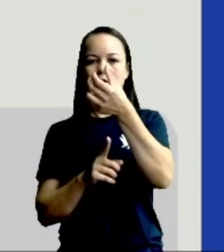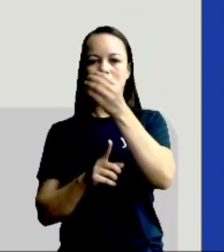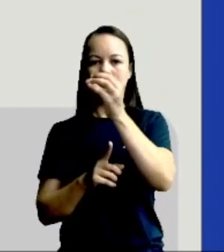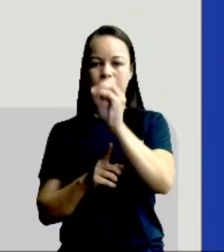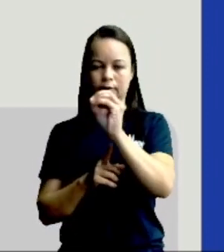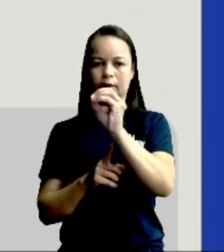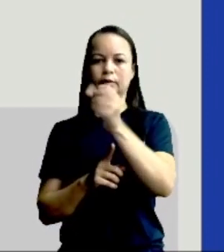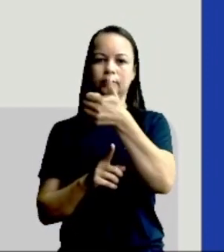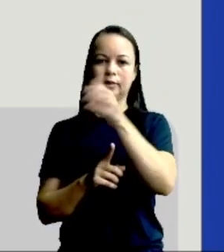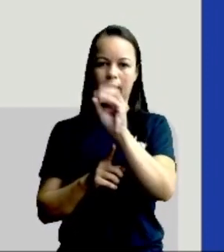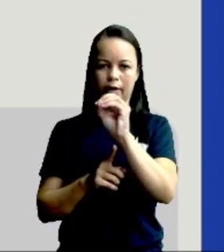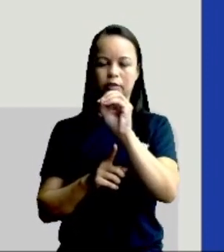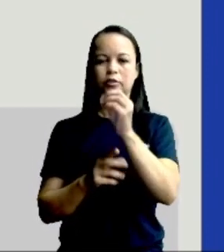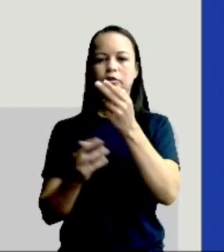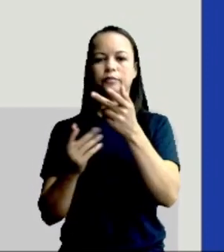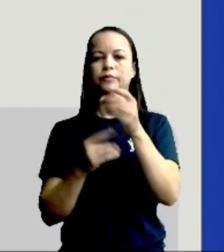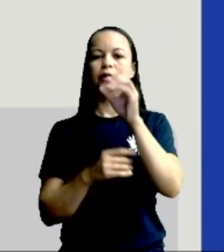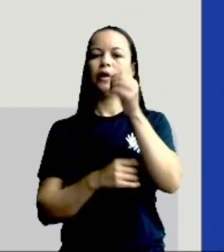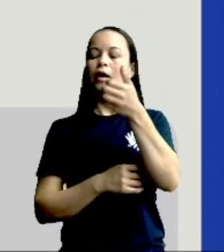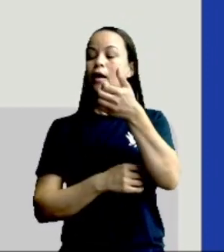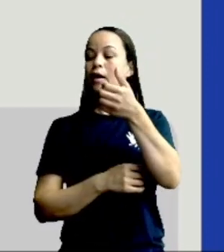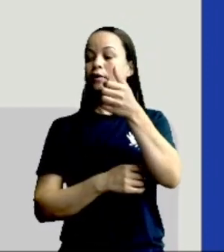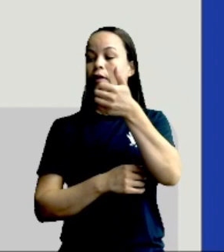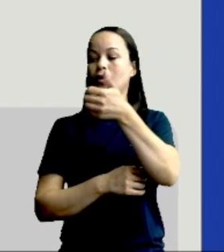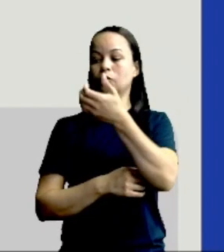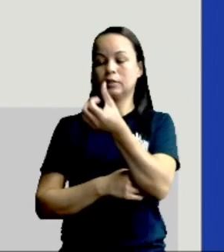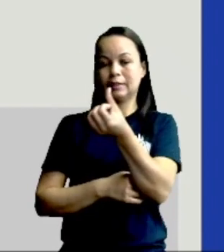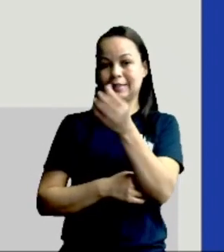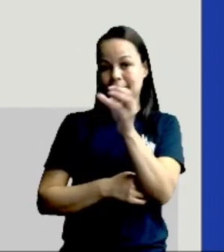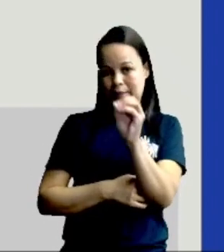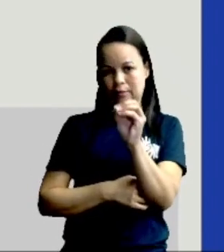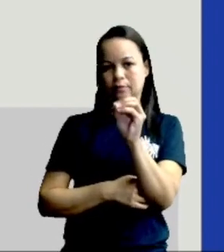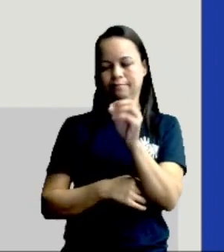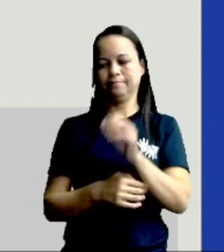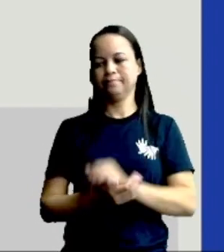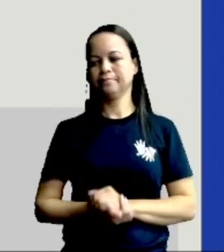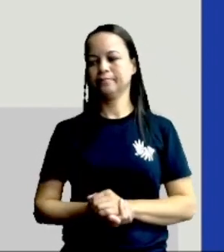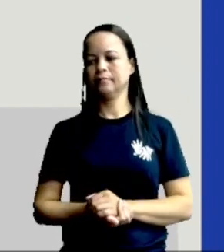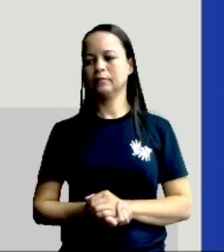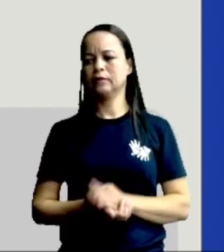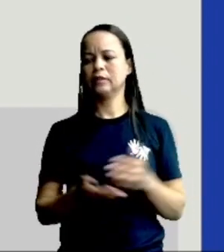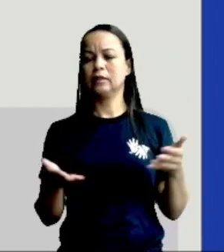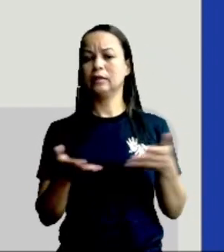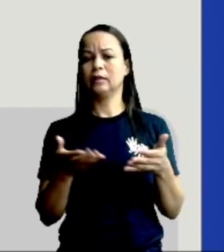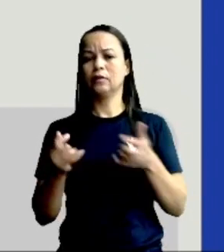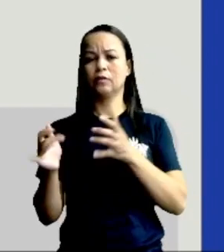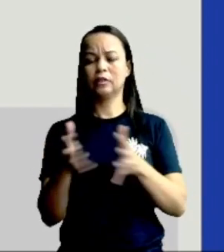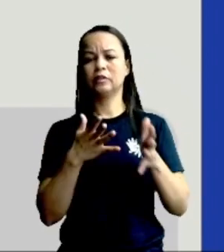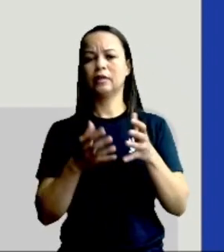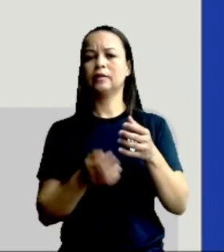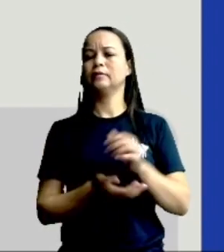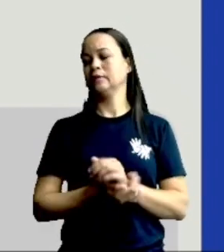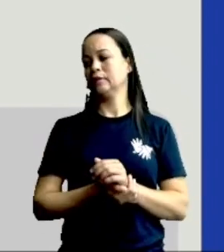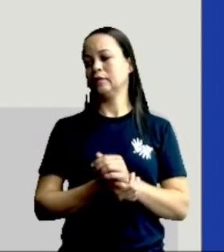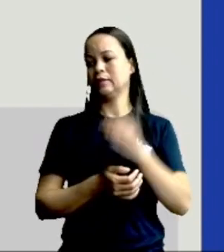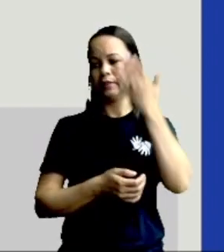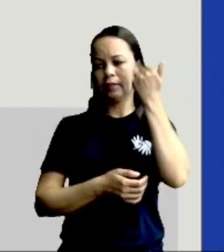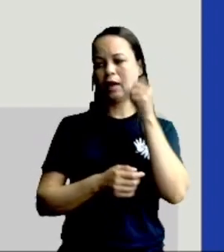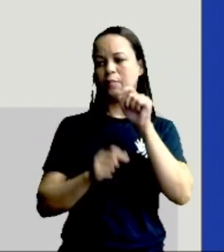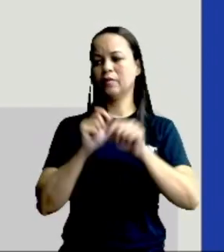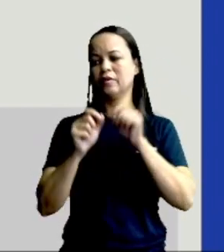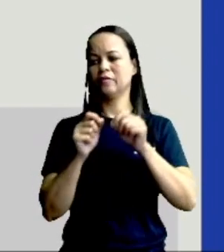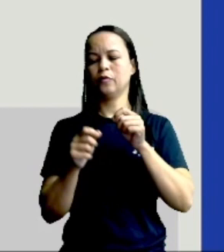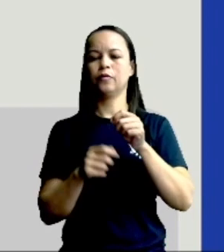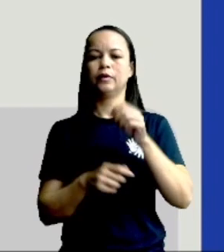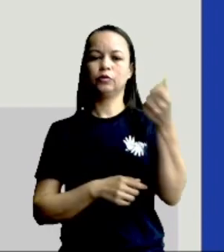muito bem. E olha lá que apareceu para a gente, 48 e 60. E a gente já sabe aqui ó, que foi 72. Por que